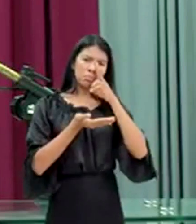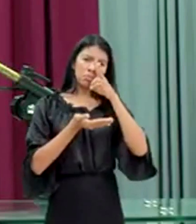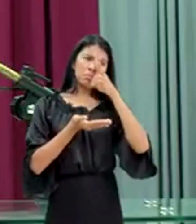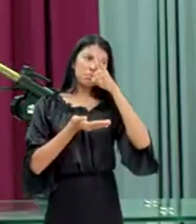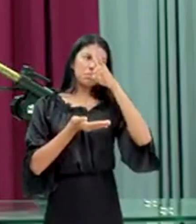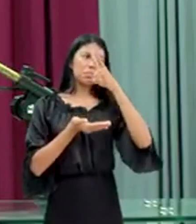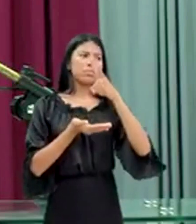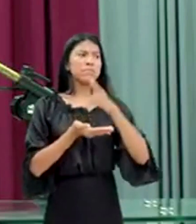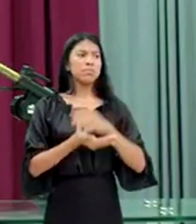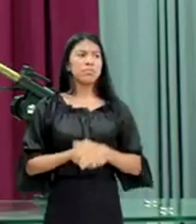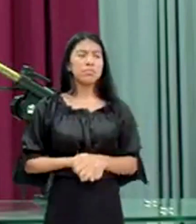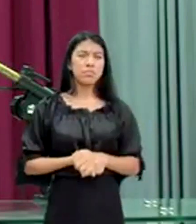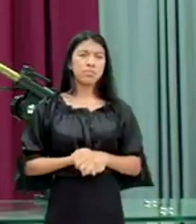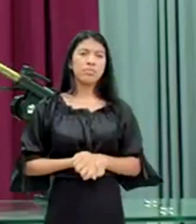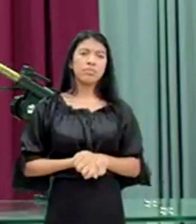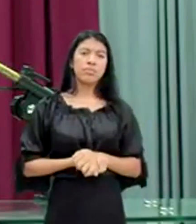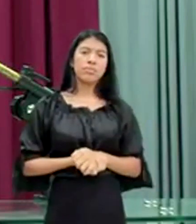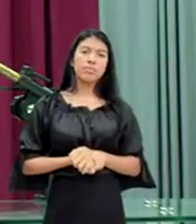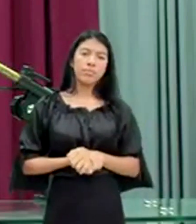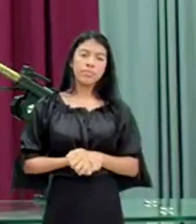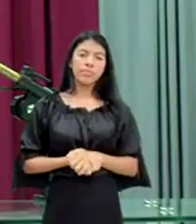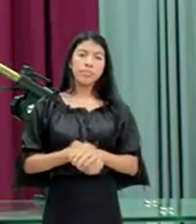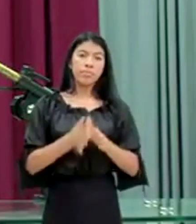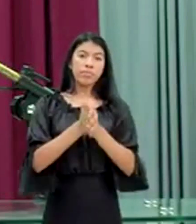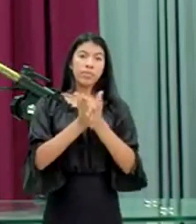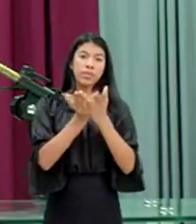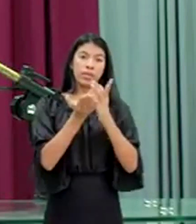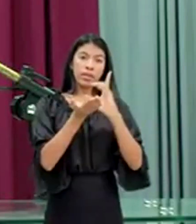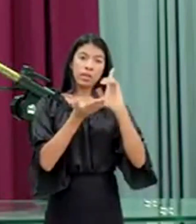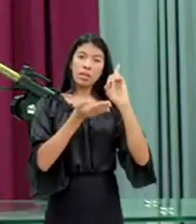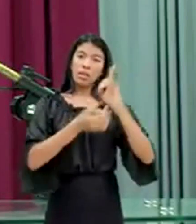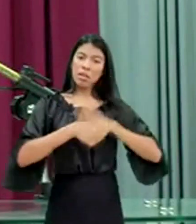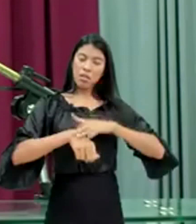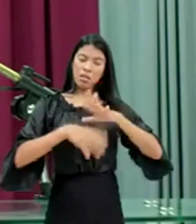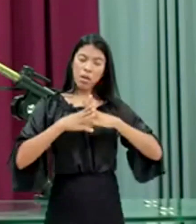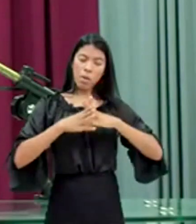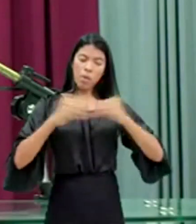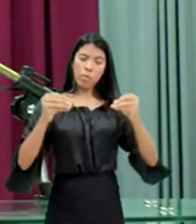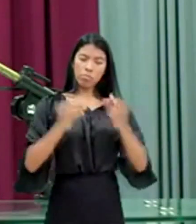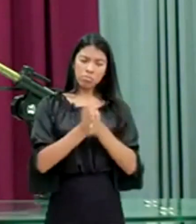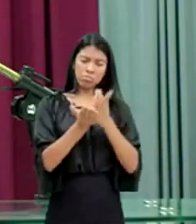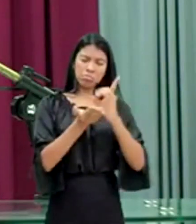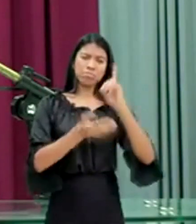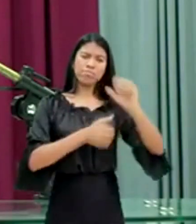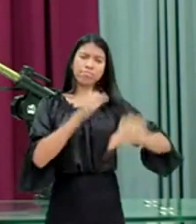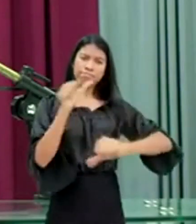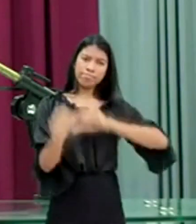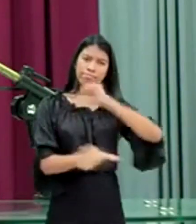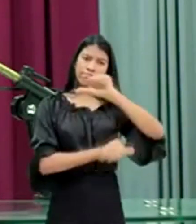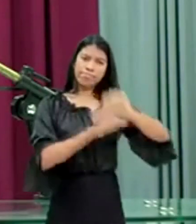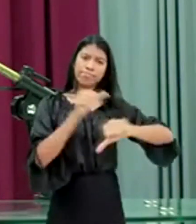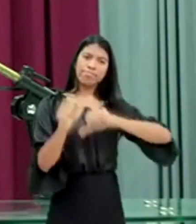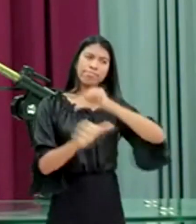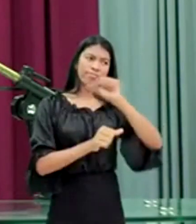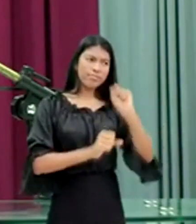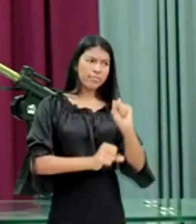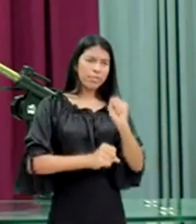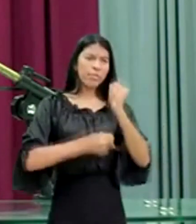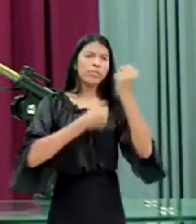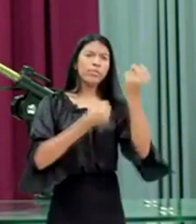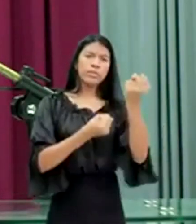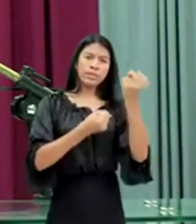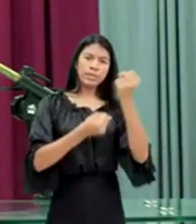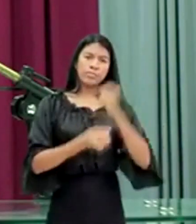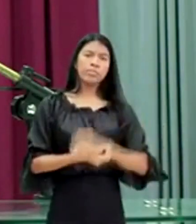Louvado seja o santo nome do Senhor. A Sua palavra é cura, a Sua palavra é restauração, a Sua palavra é força, a